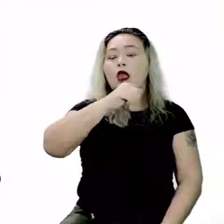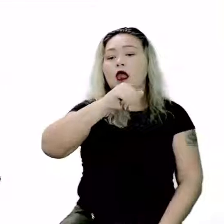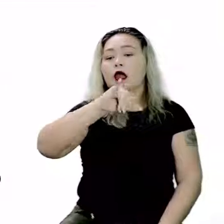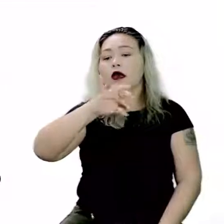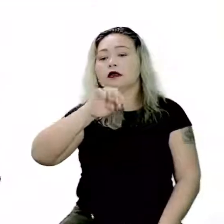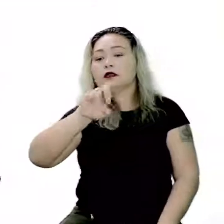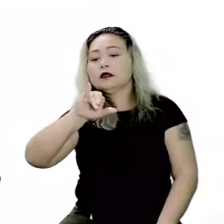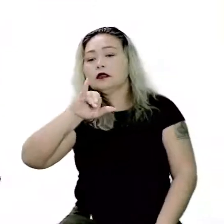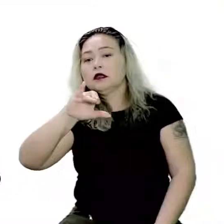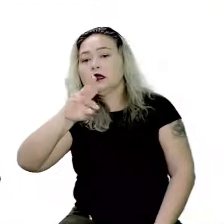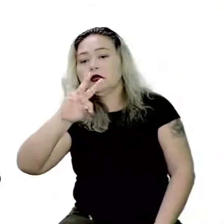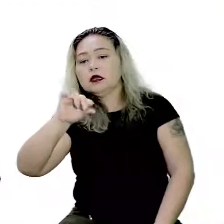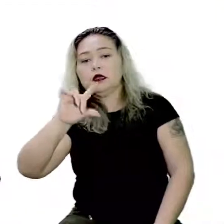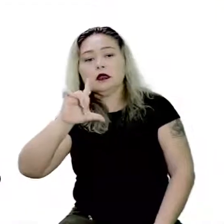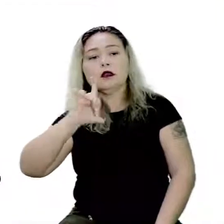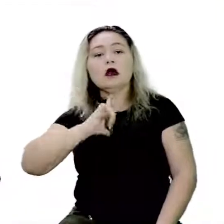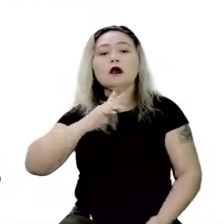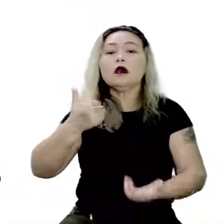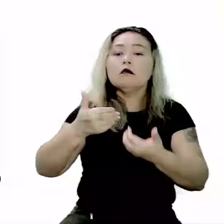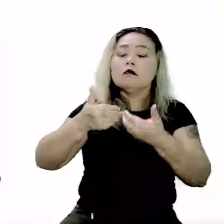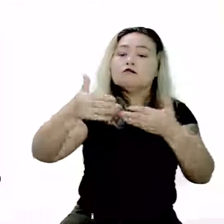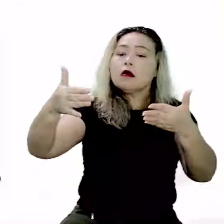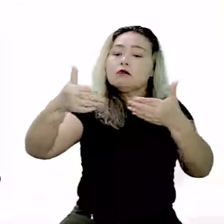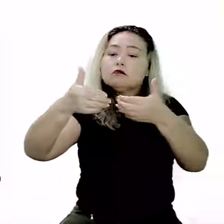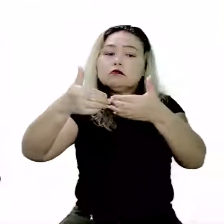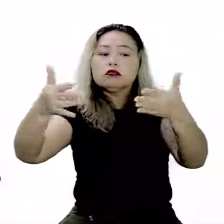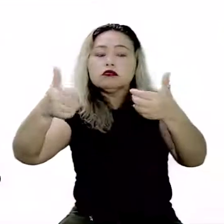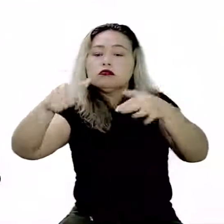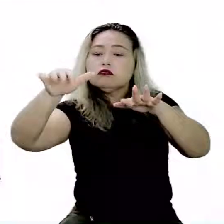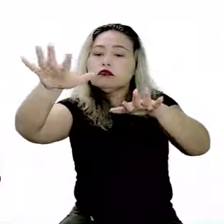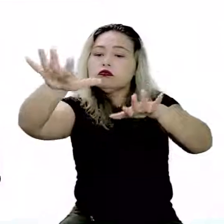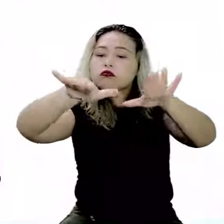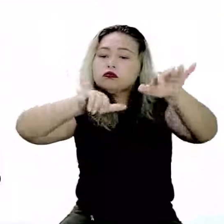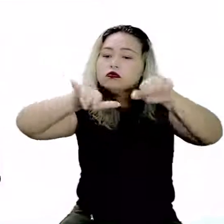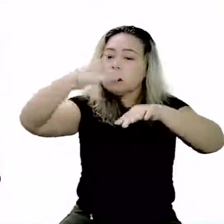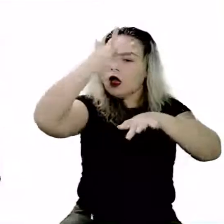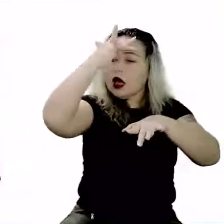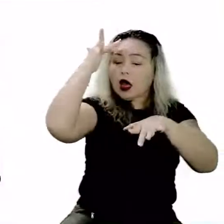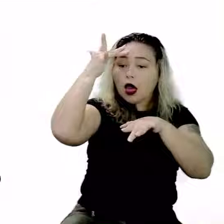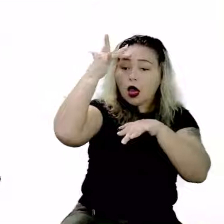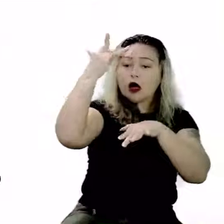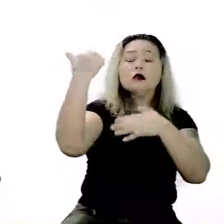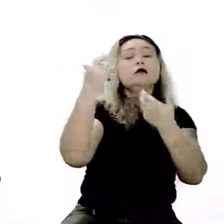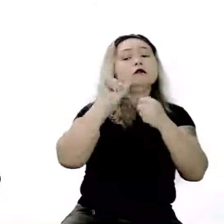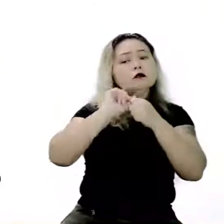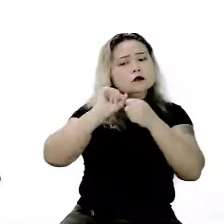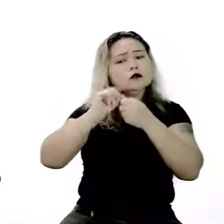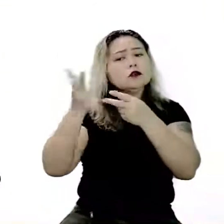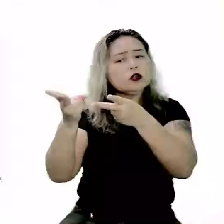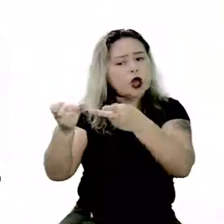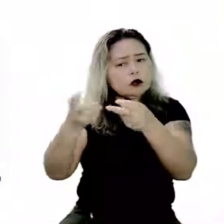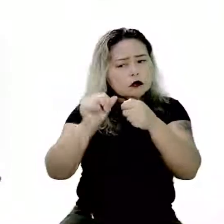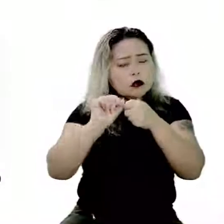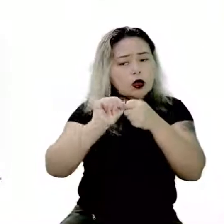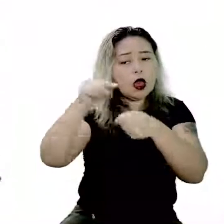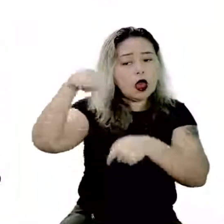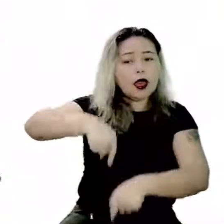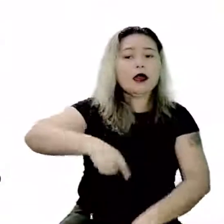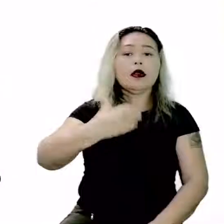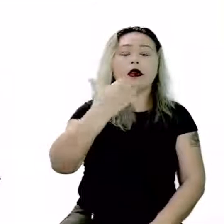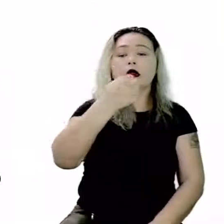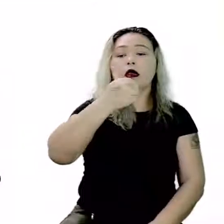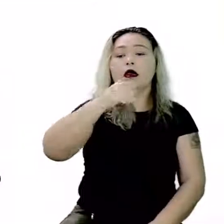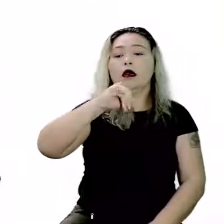para abrir o oeste para assentamentos. Ou seja, já se explorava a cassiterita aqui